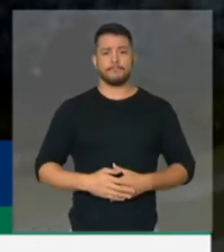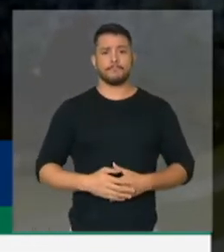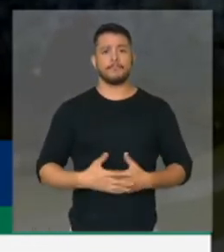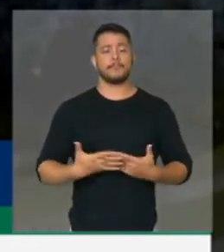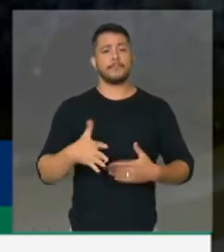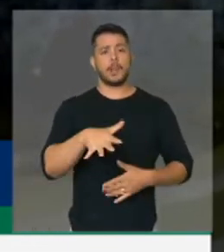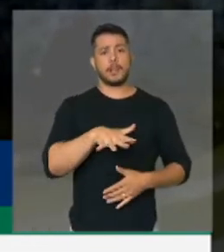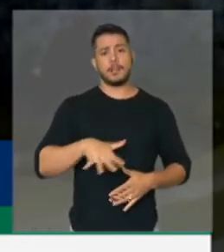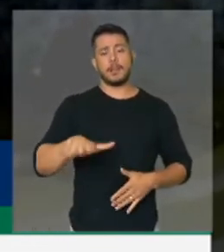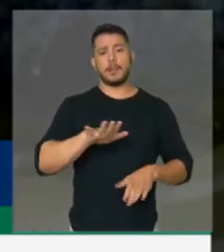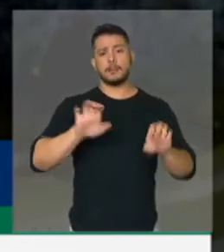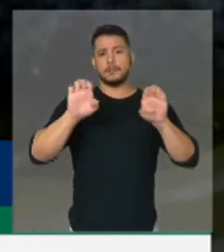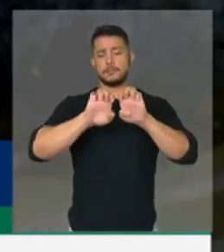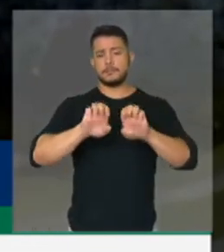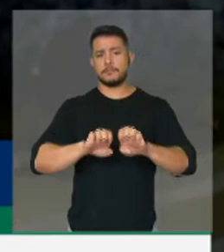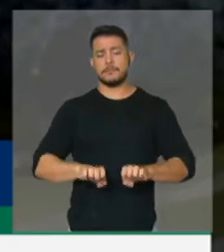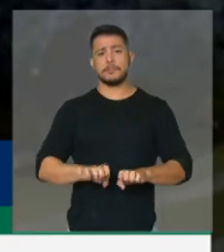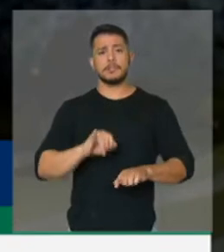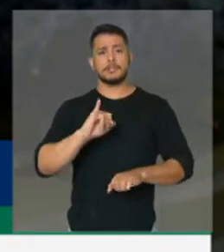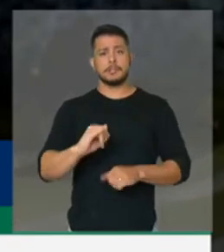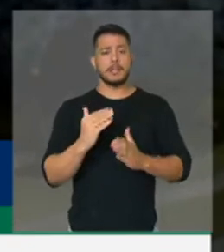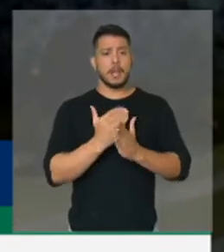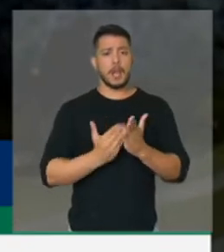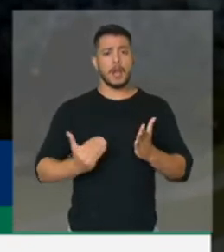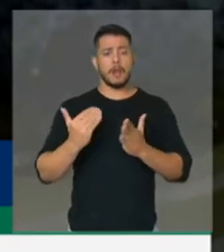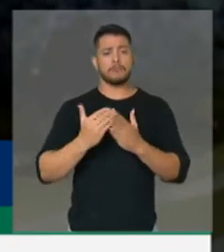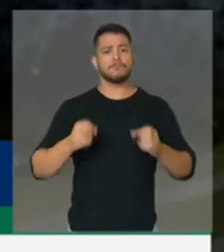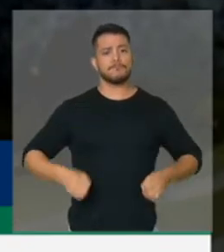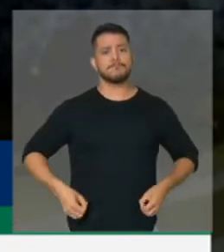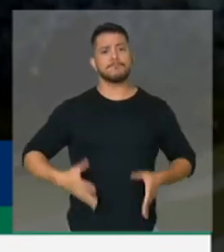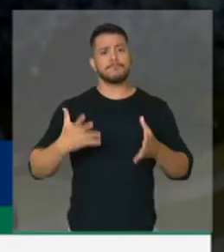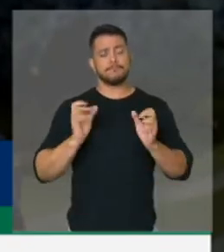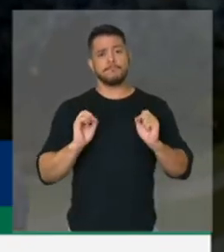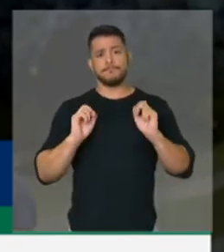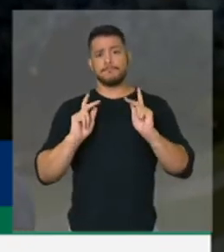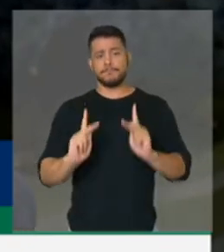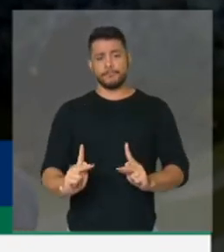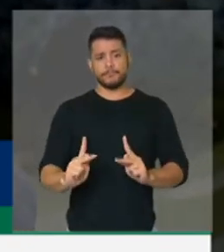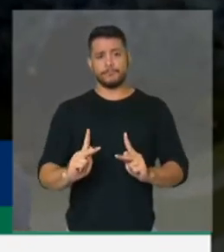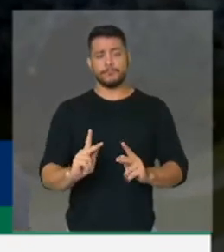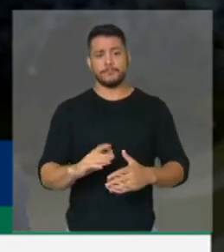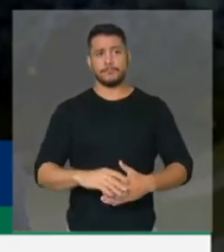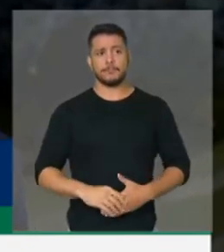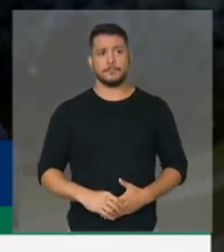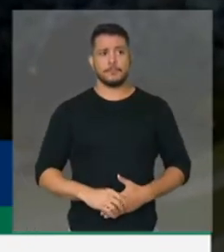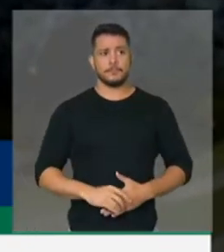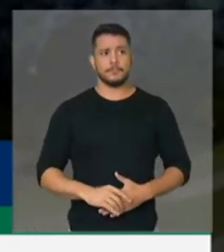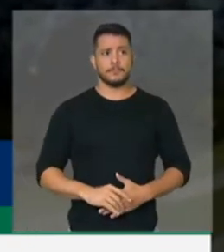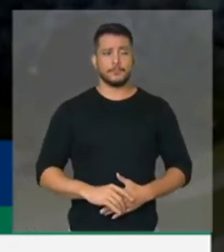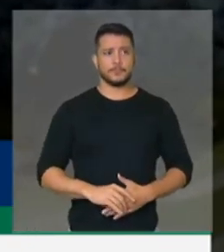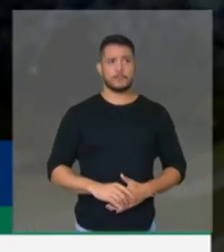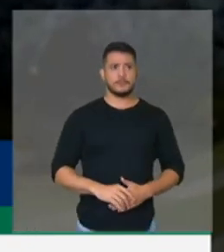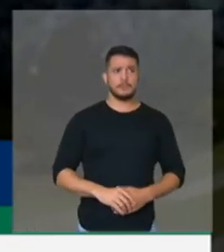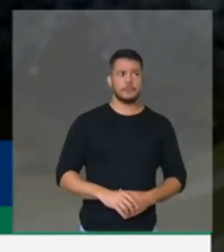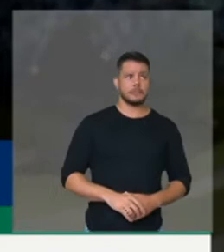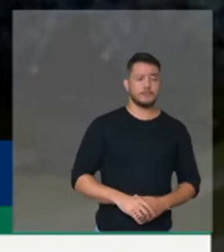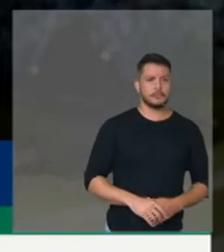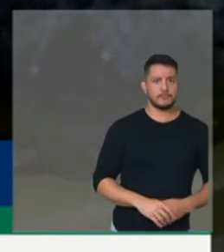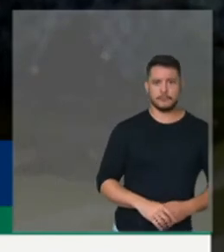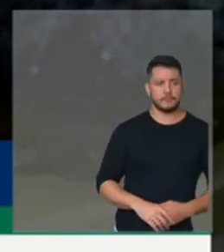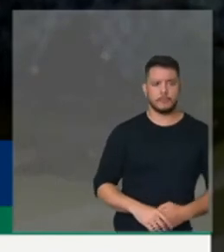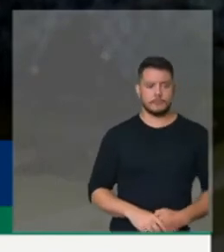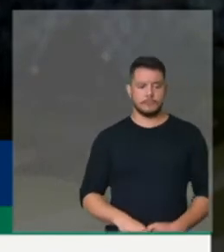É lógico que aumentar o consumo é bom, mas o que move a economia, faz um crescimento sustentável, é quando a gente investe